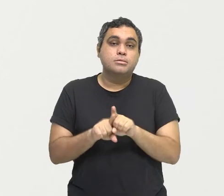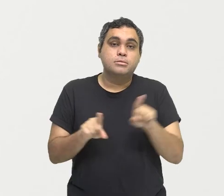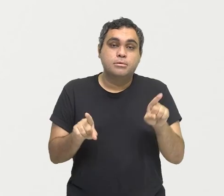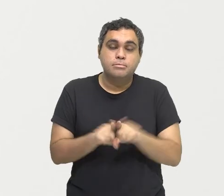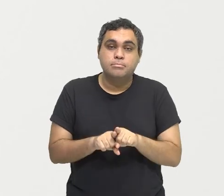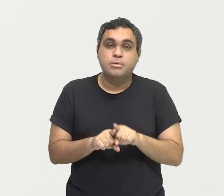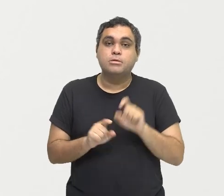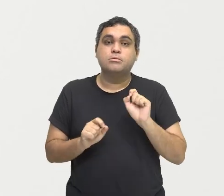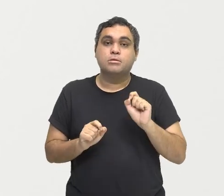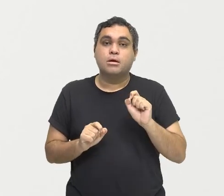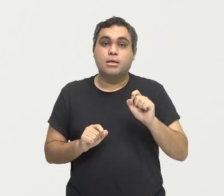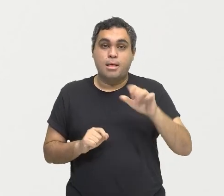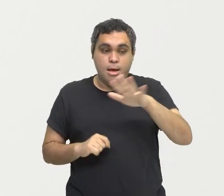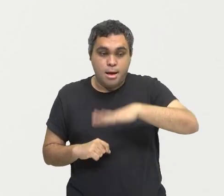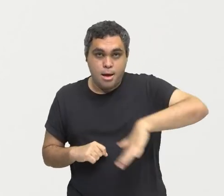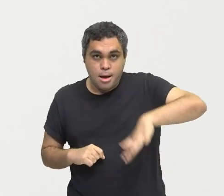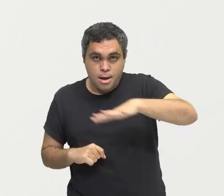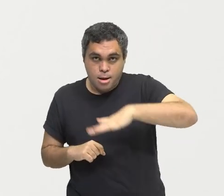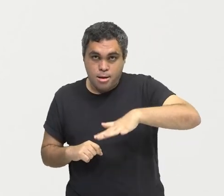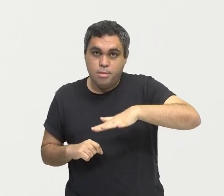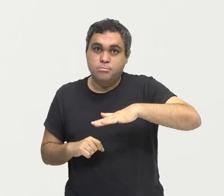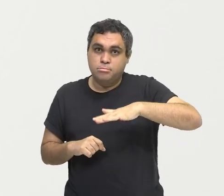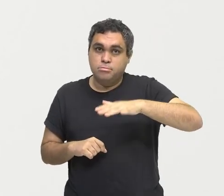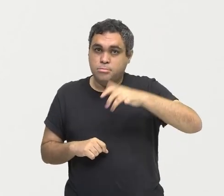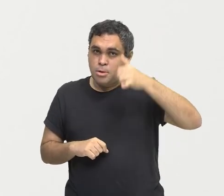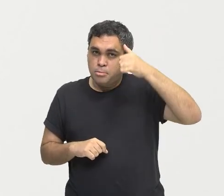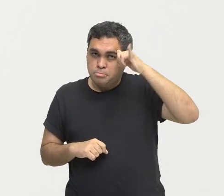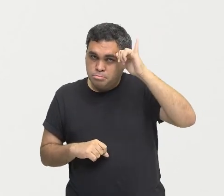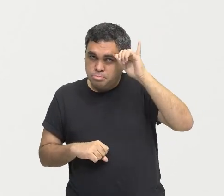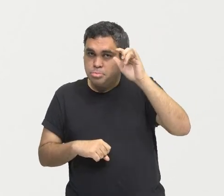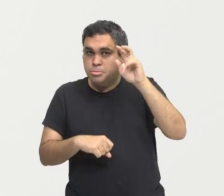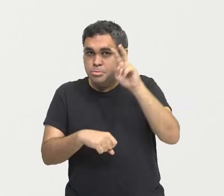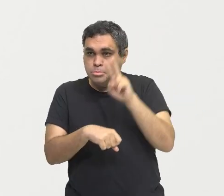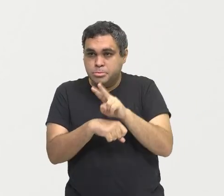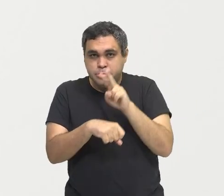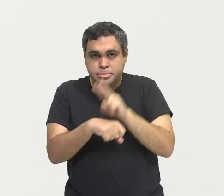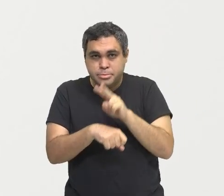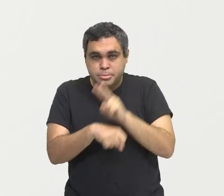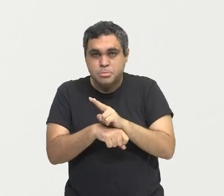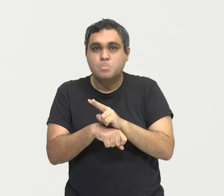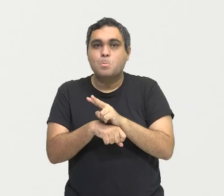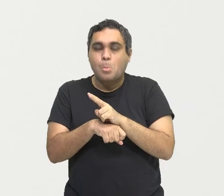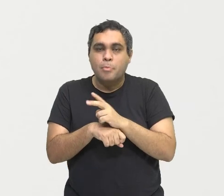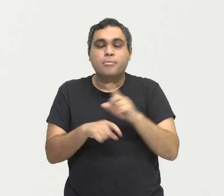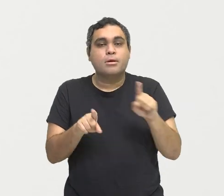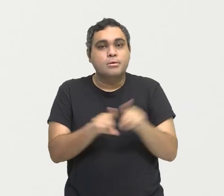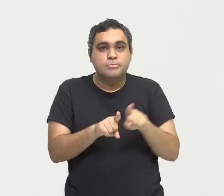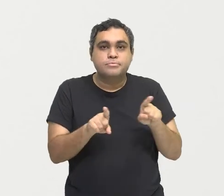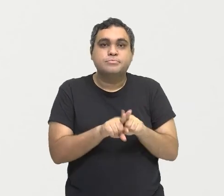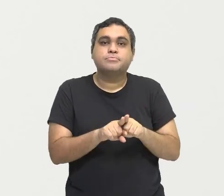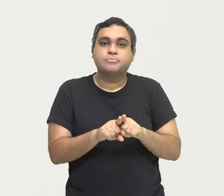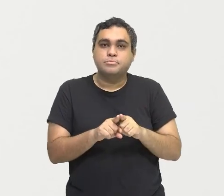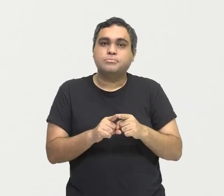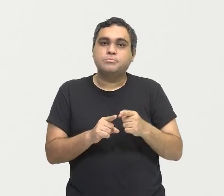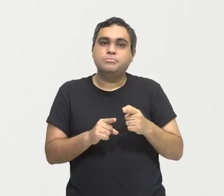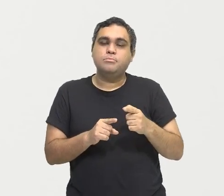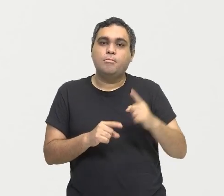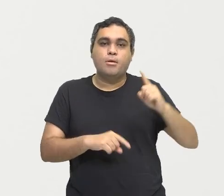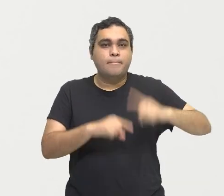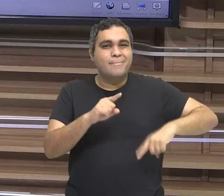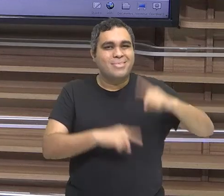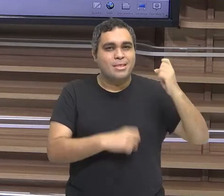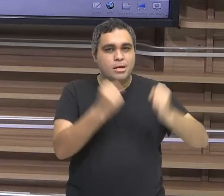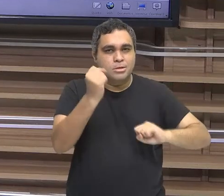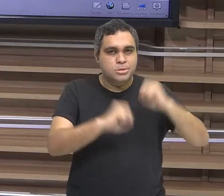produção no setor da agropecuária e também no setor secundário, com os produtos industrializados. Então, a gente